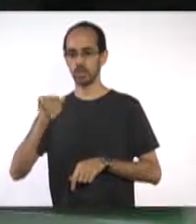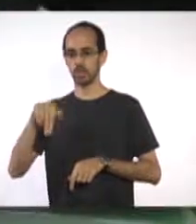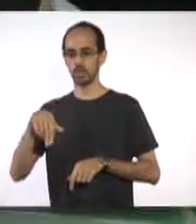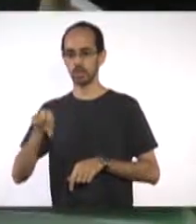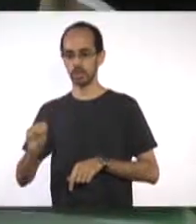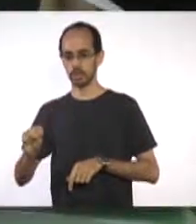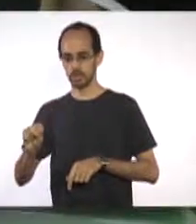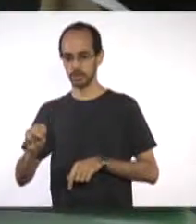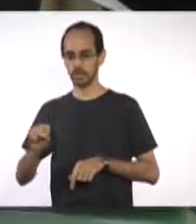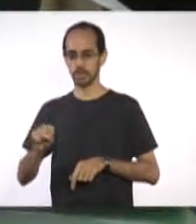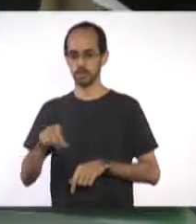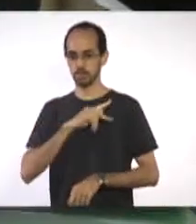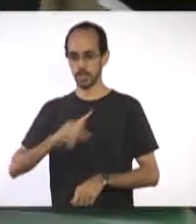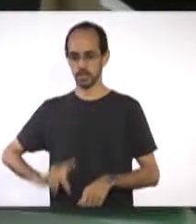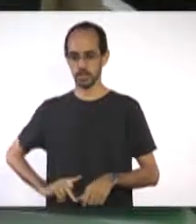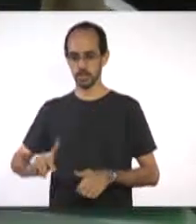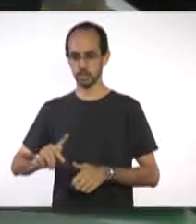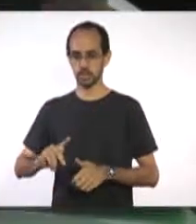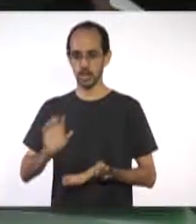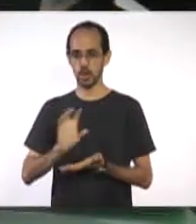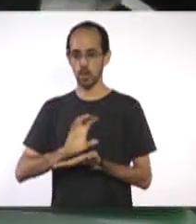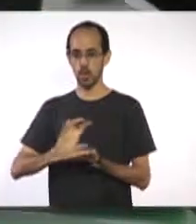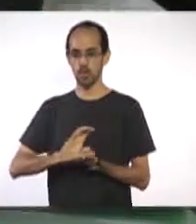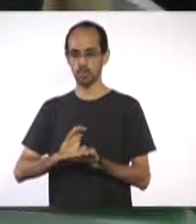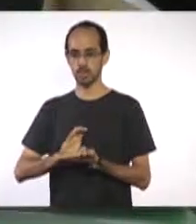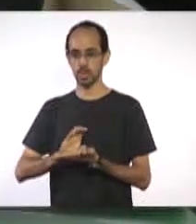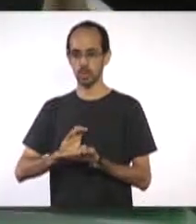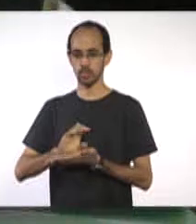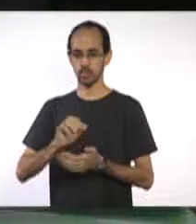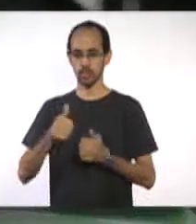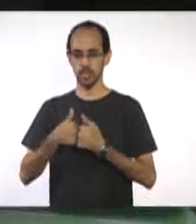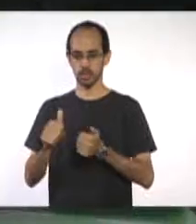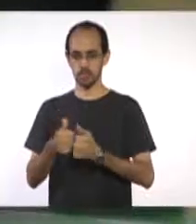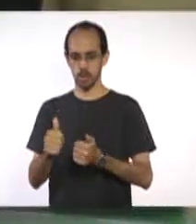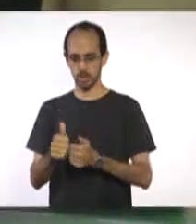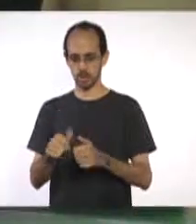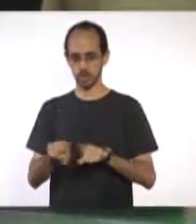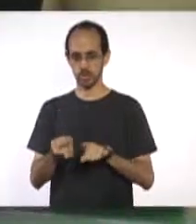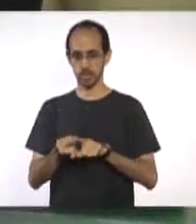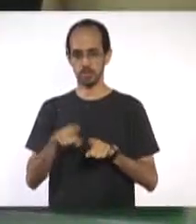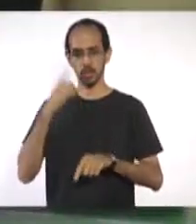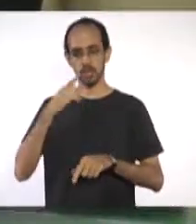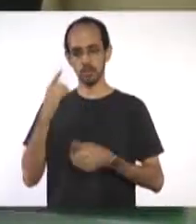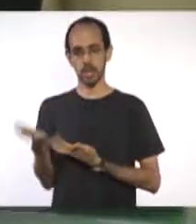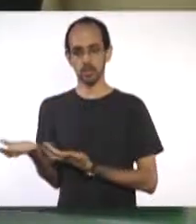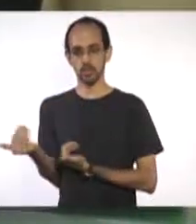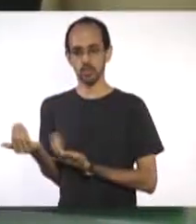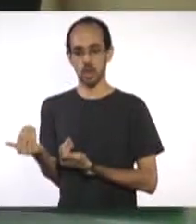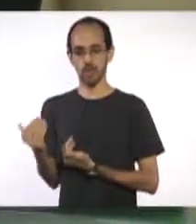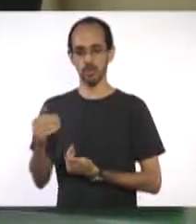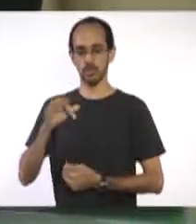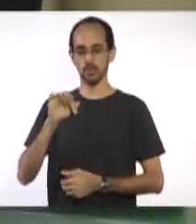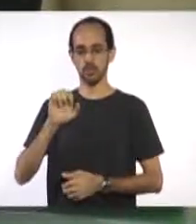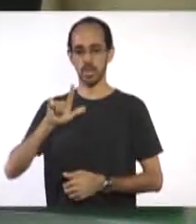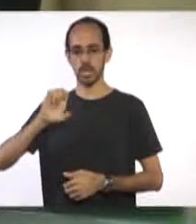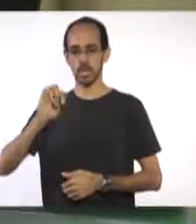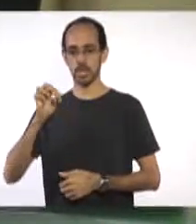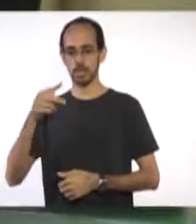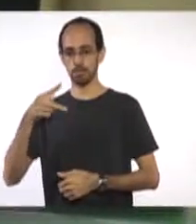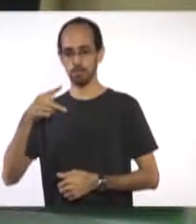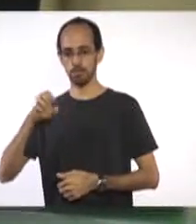presidente da Comissão de Transportes, e o jovem deputado Jorge Felipe Neto, que já me prometeu